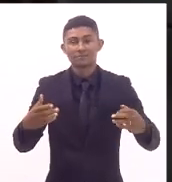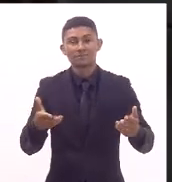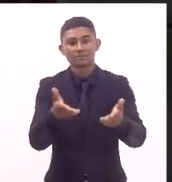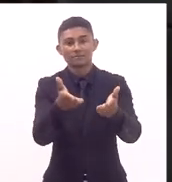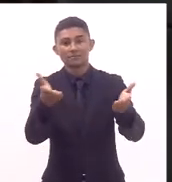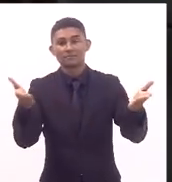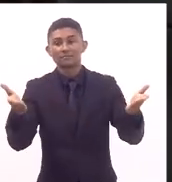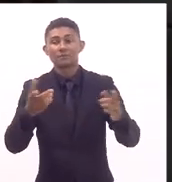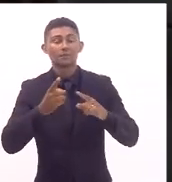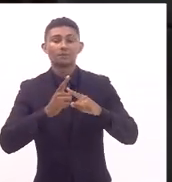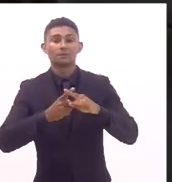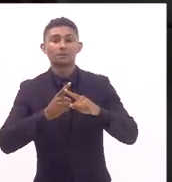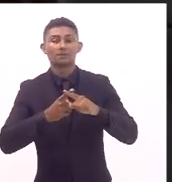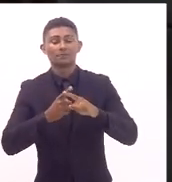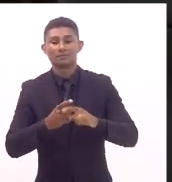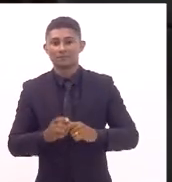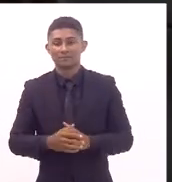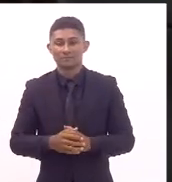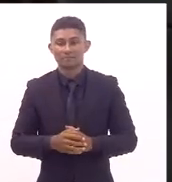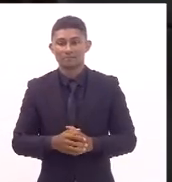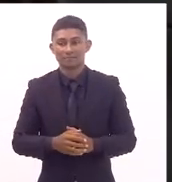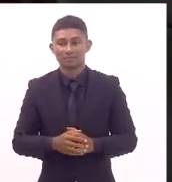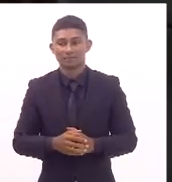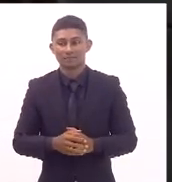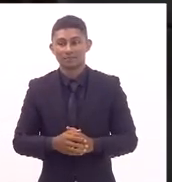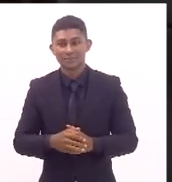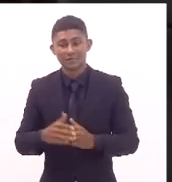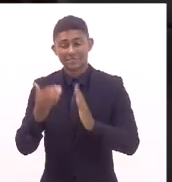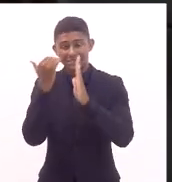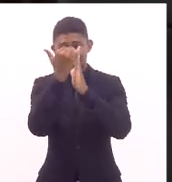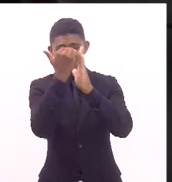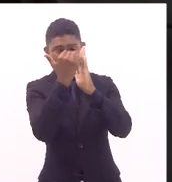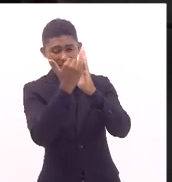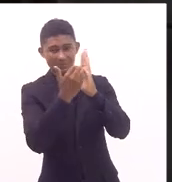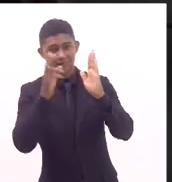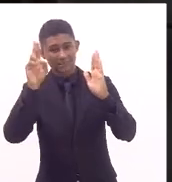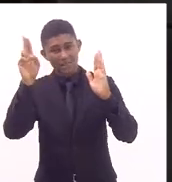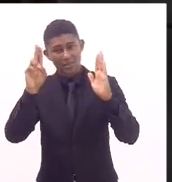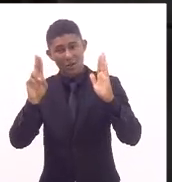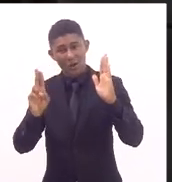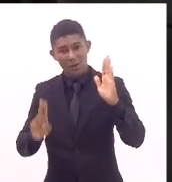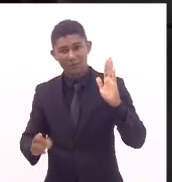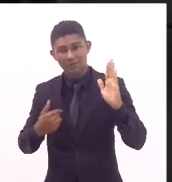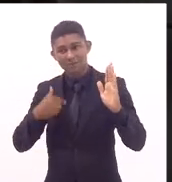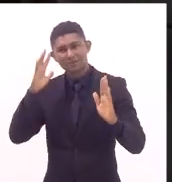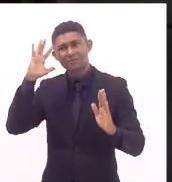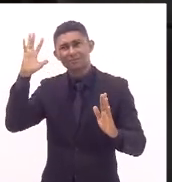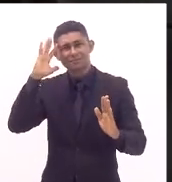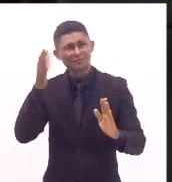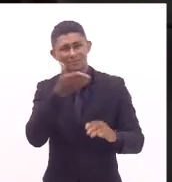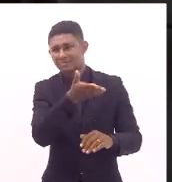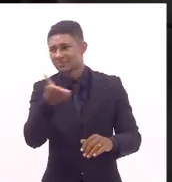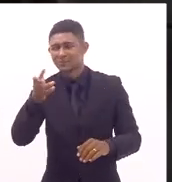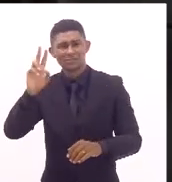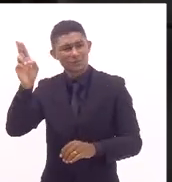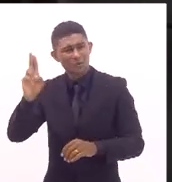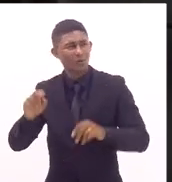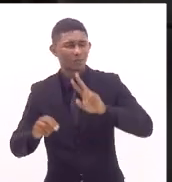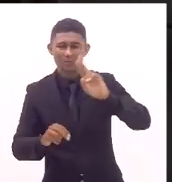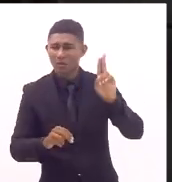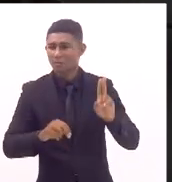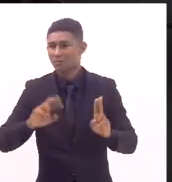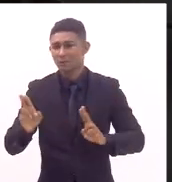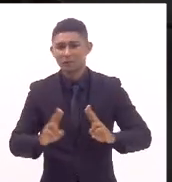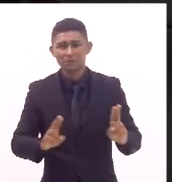e todos vocês porque se não é uma lista enorme eu pensei de voo homenagear um outro mas